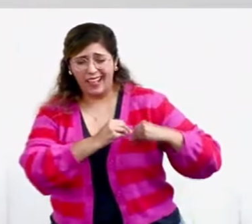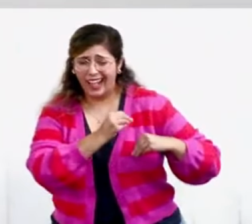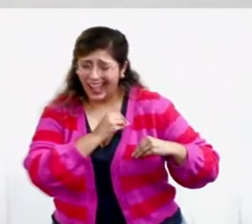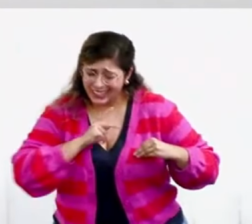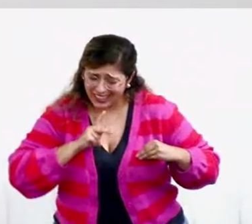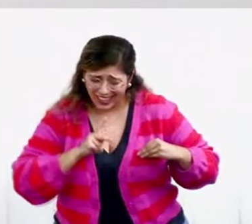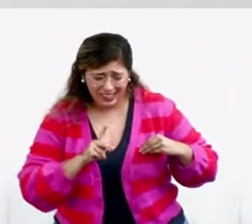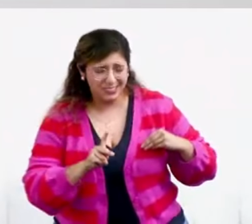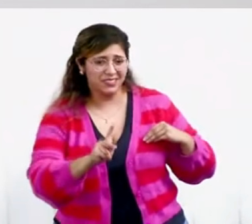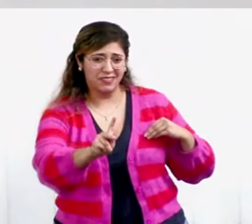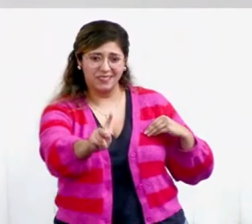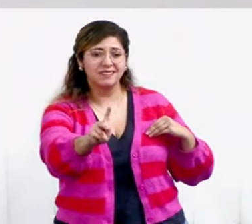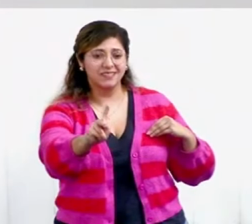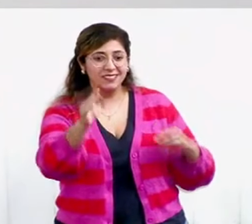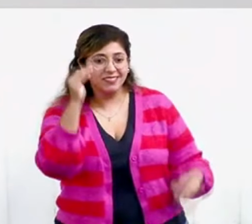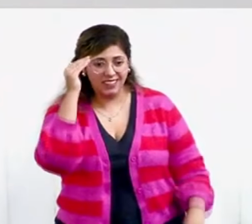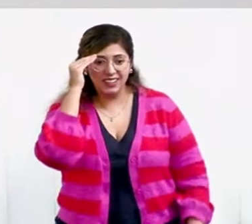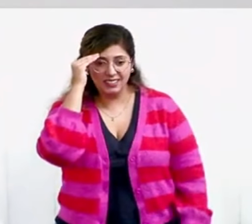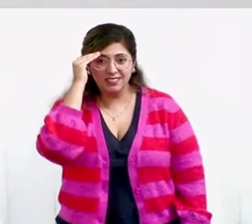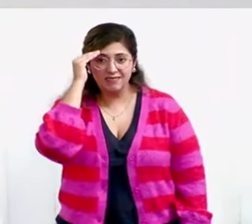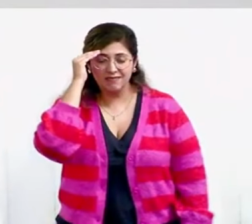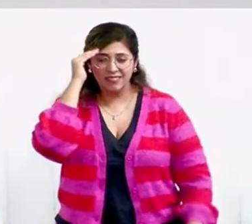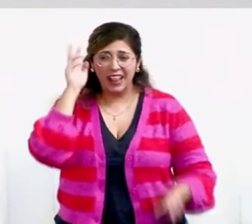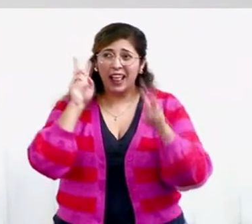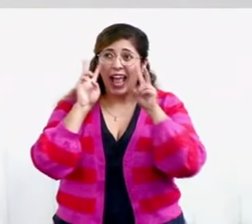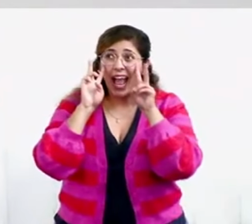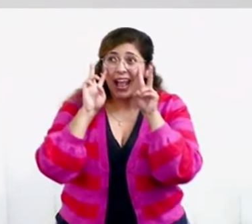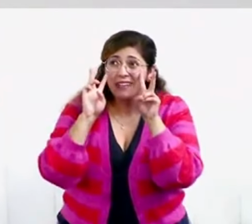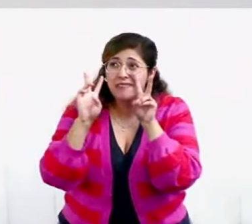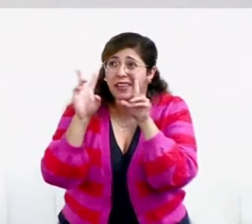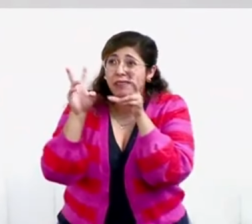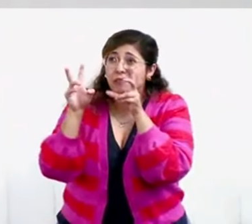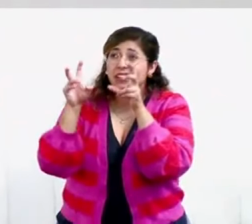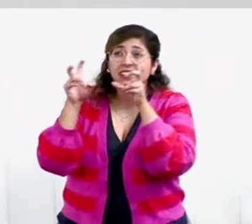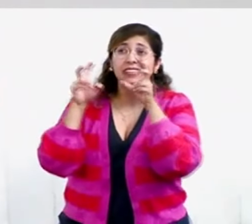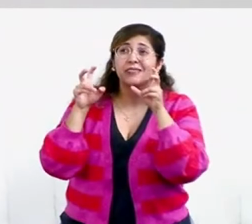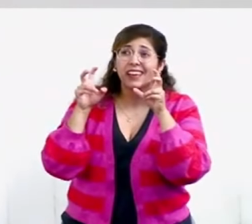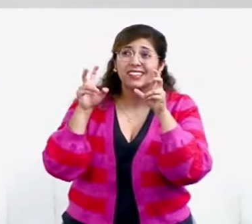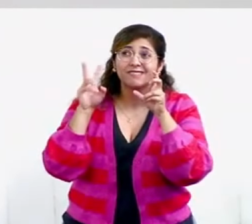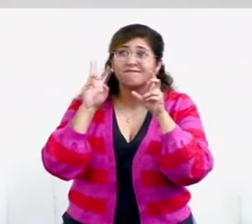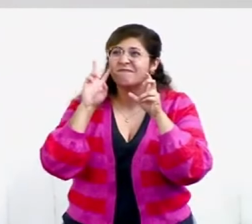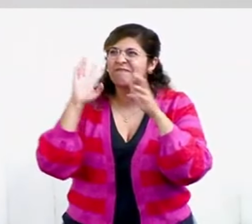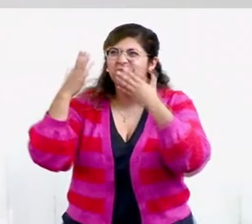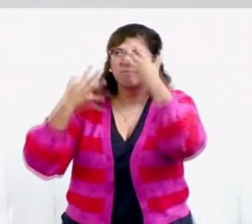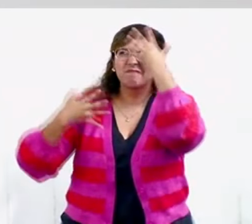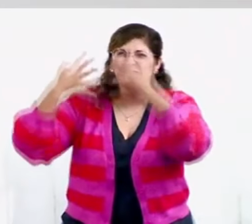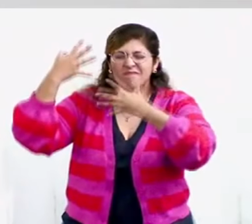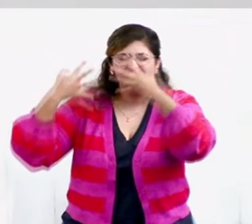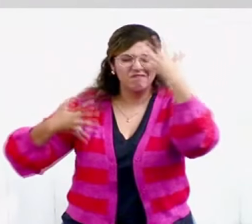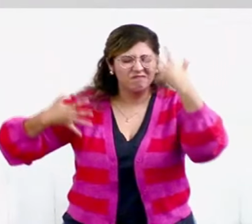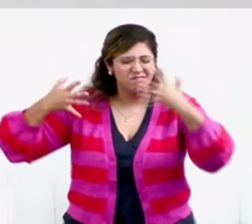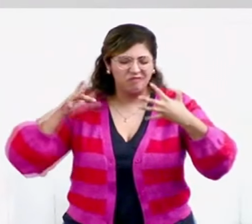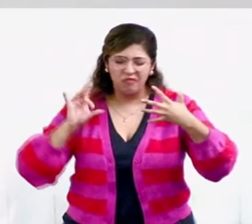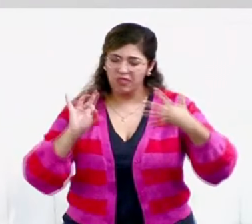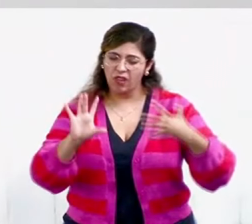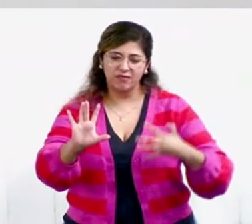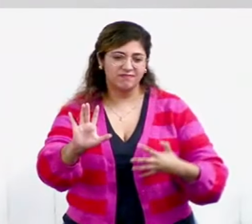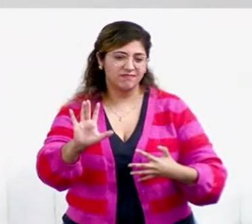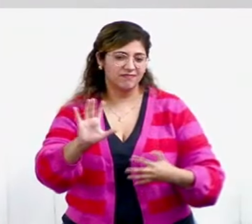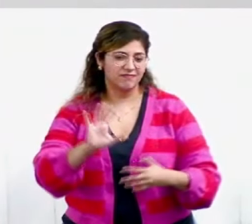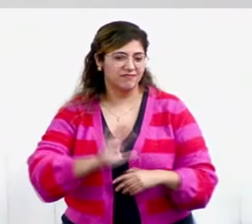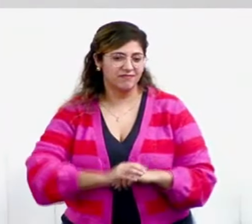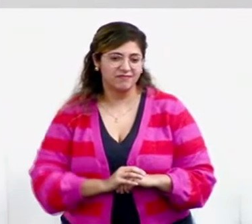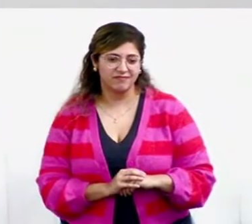conseguimos enxergar, ver, perceber o mal que estamos fazendo.